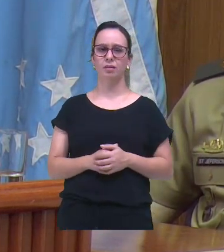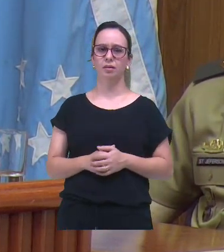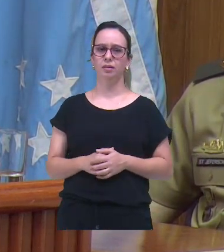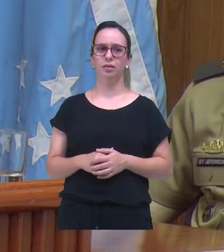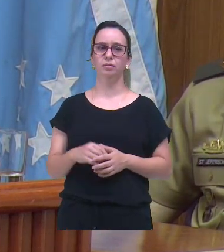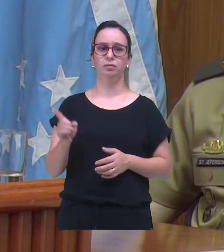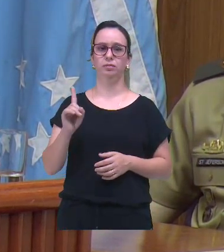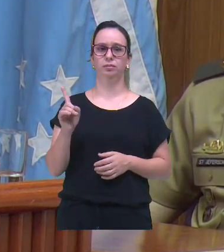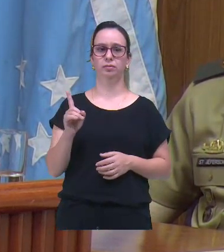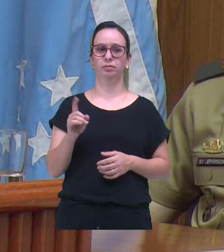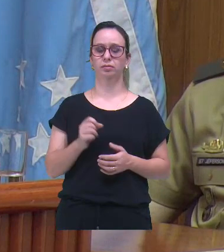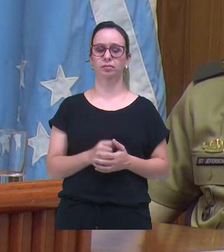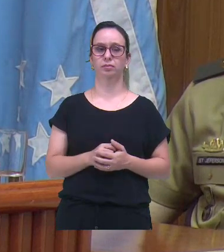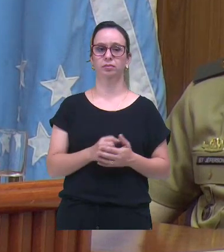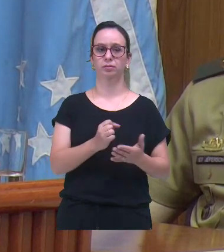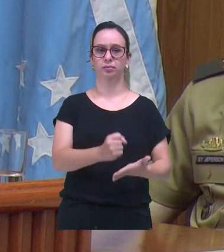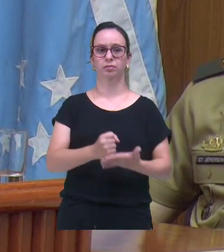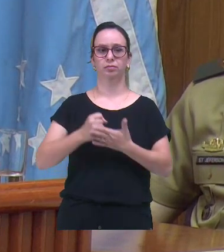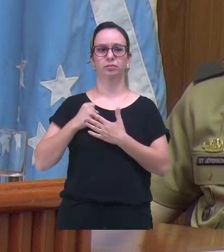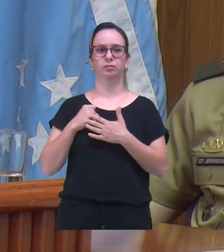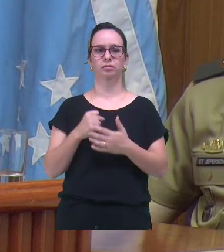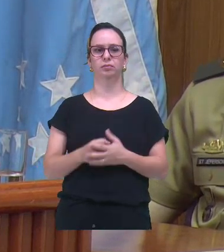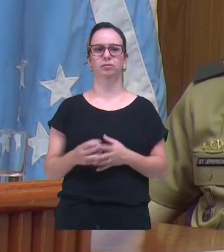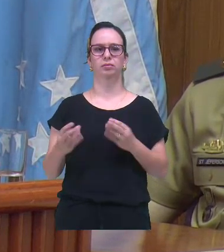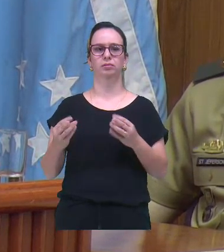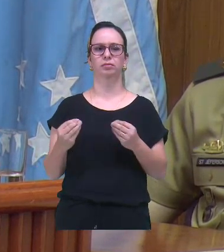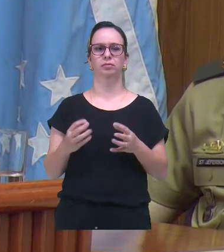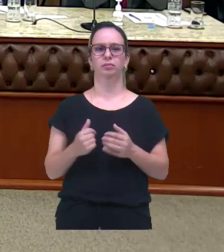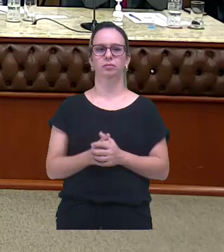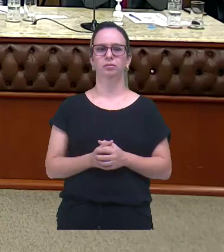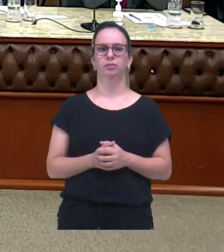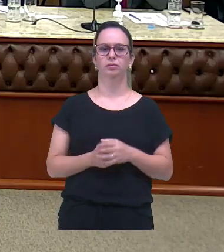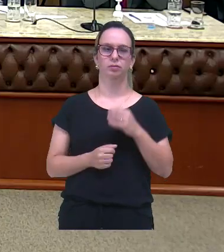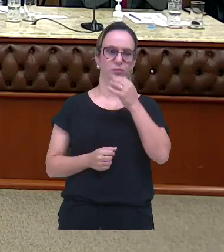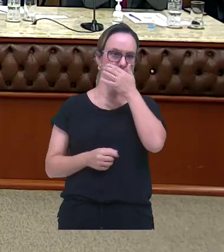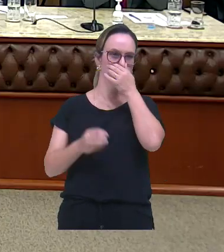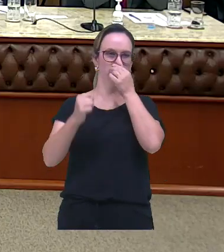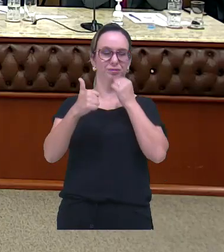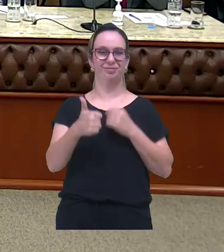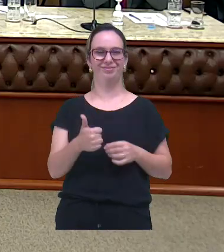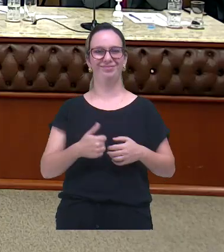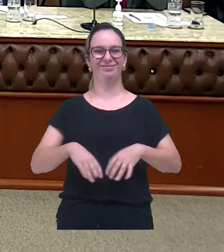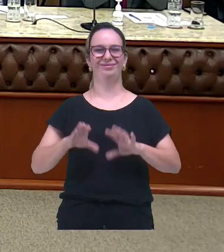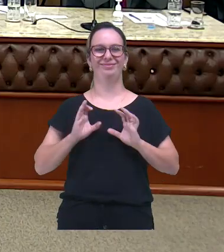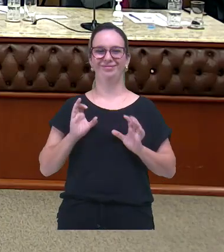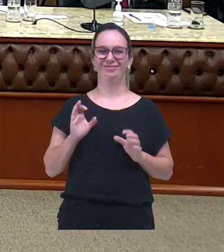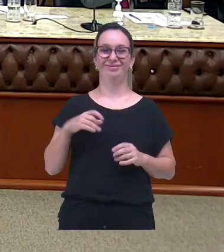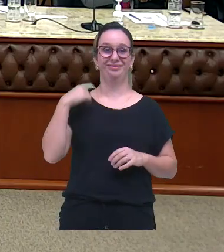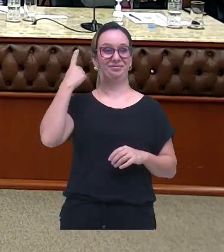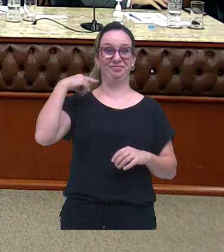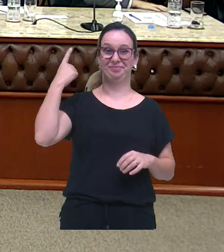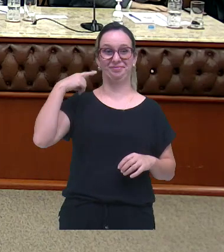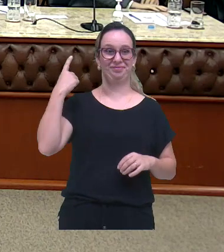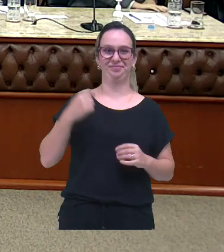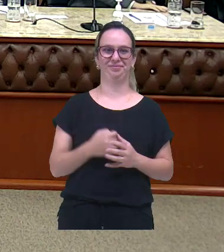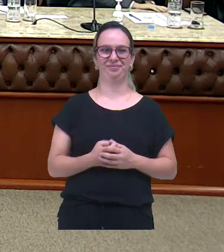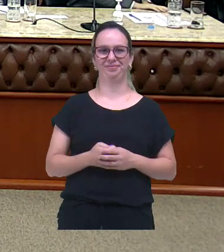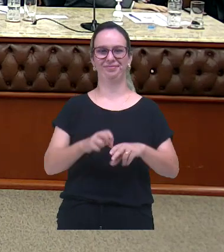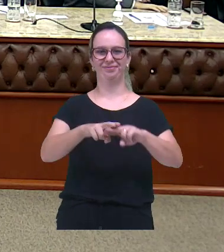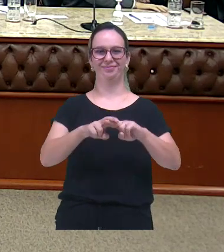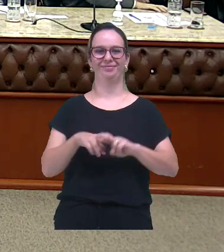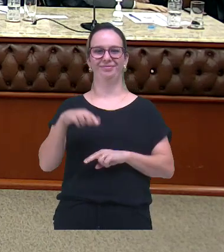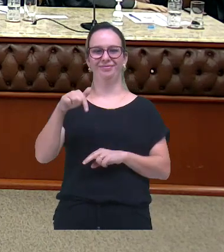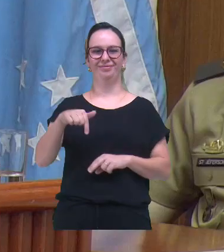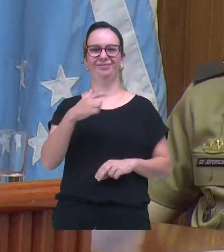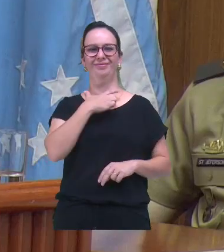auxiliou muito demais, e quase deixei ela louca por causa dessa medalha, mas, graças a